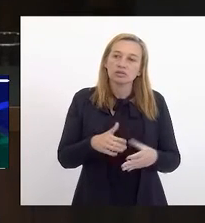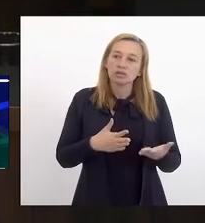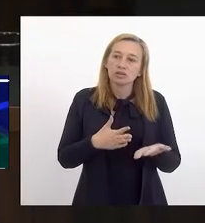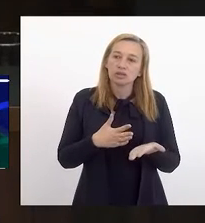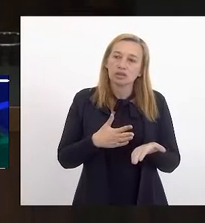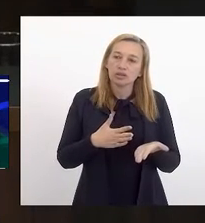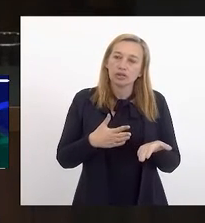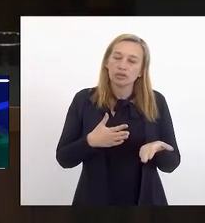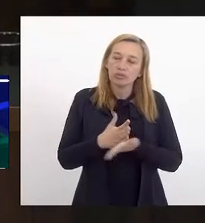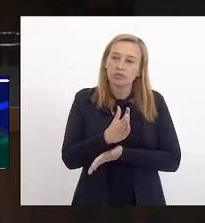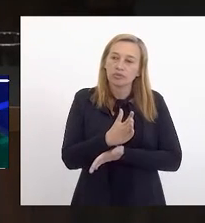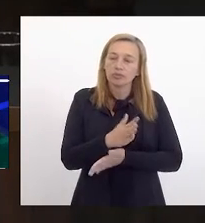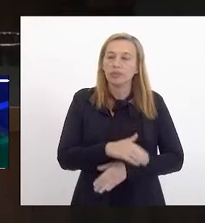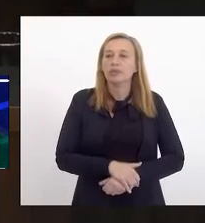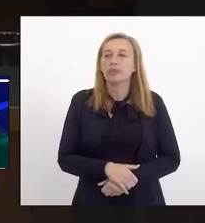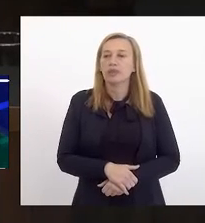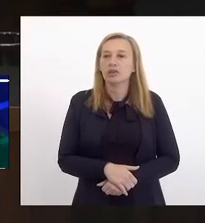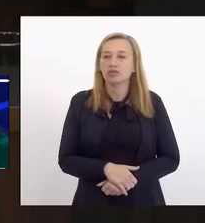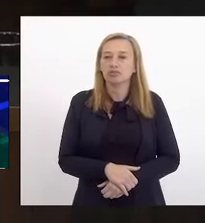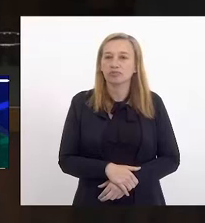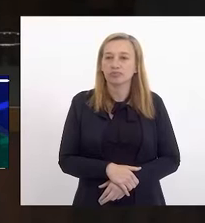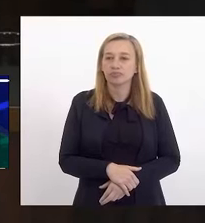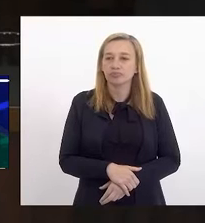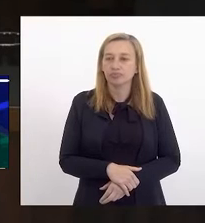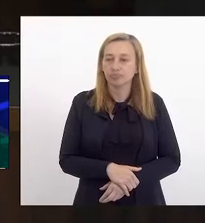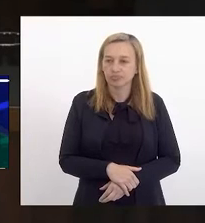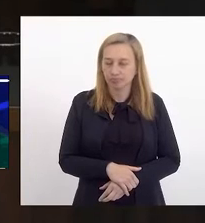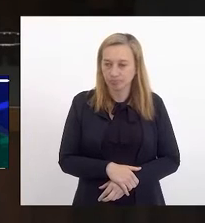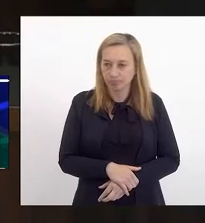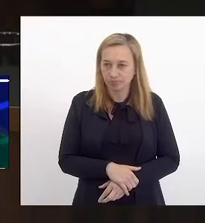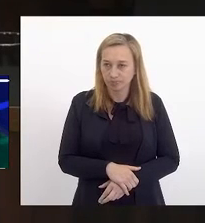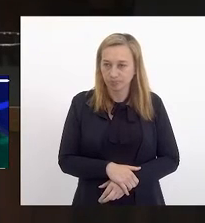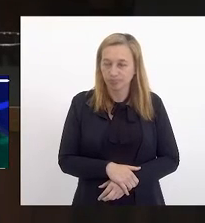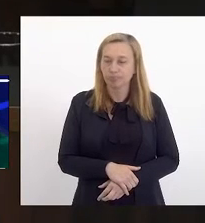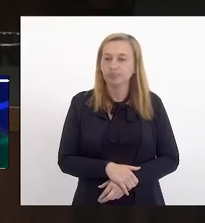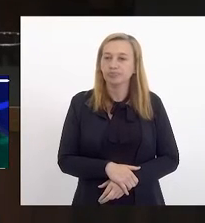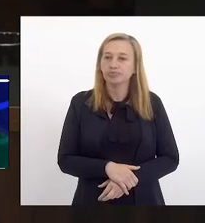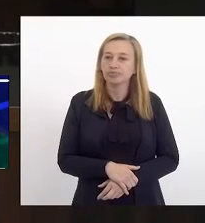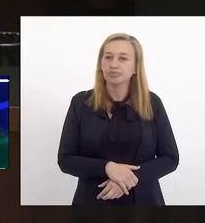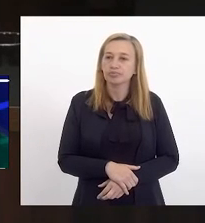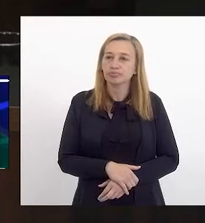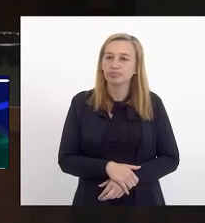estão. Aprovado. Vai a promulgação.